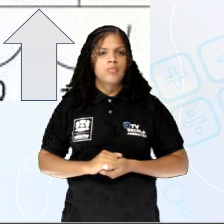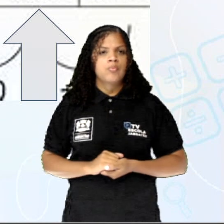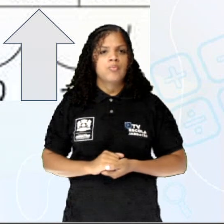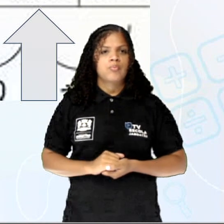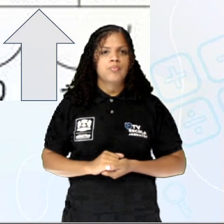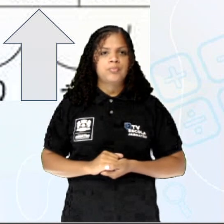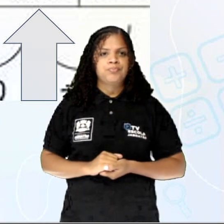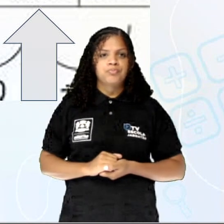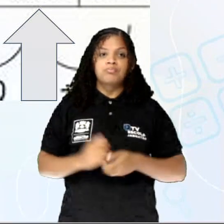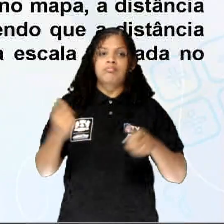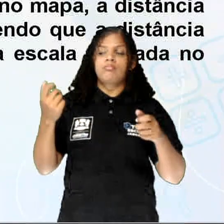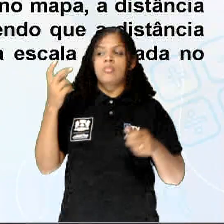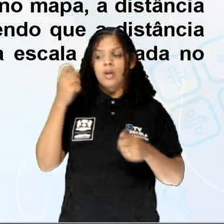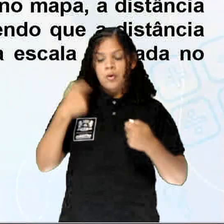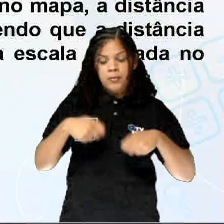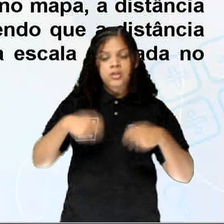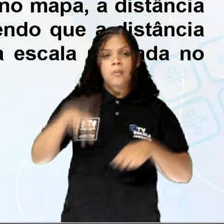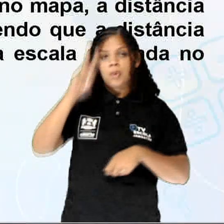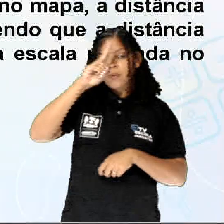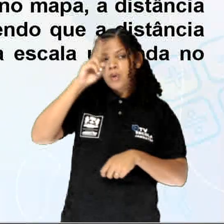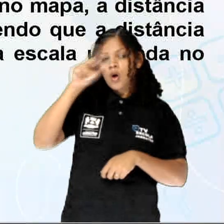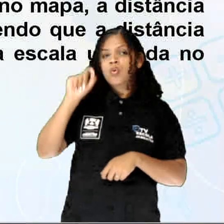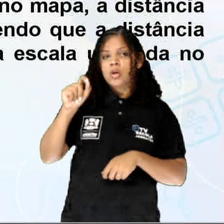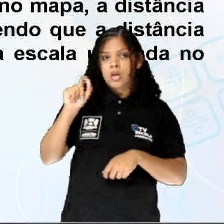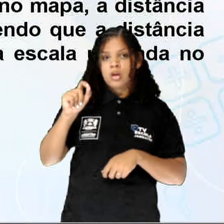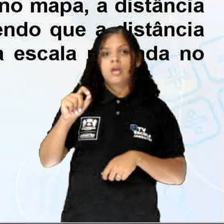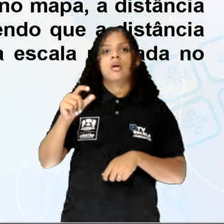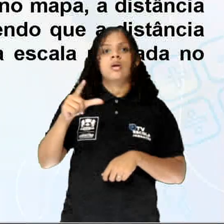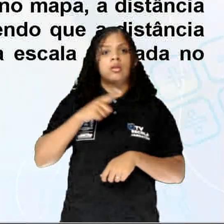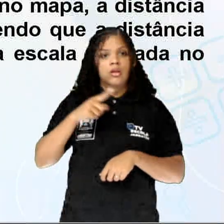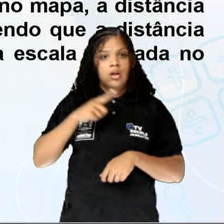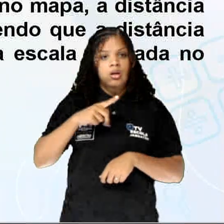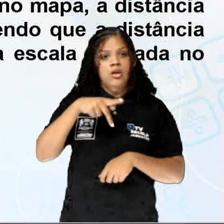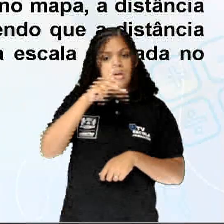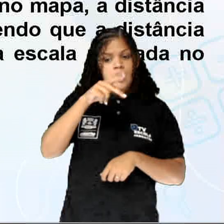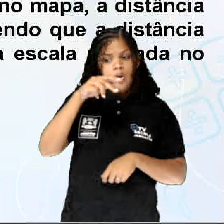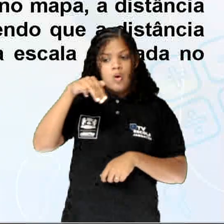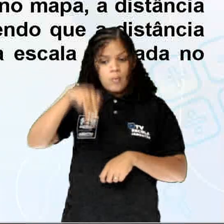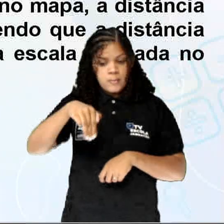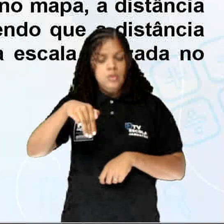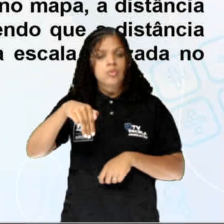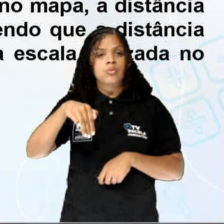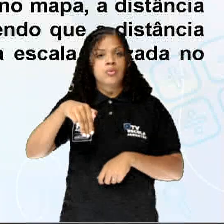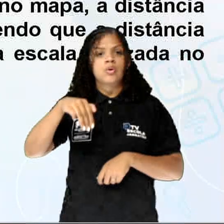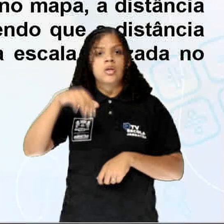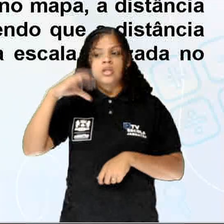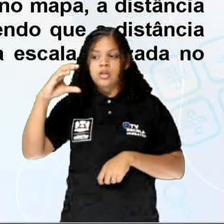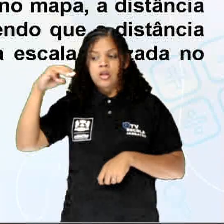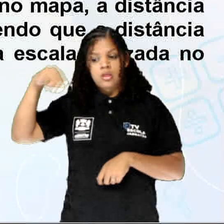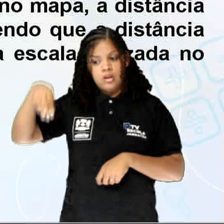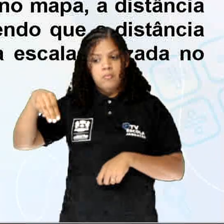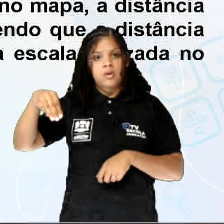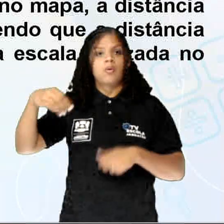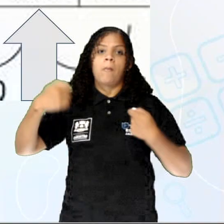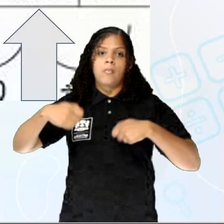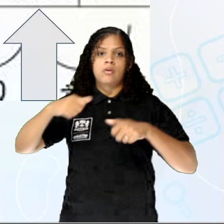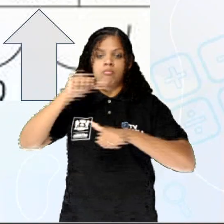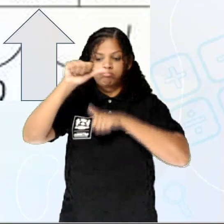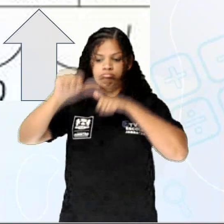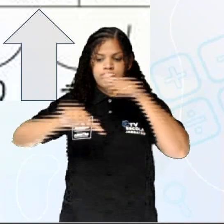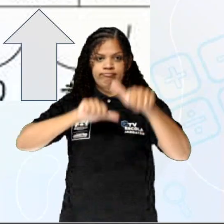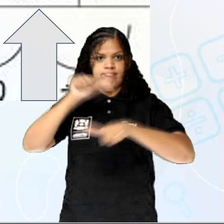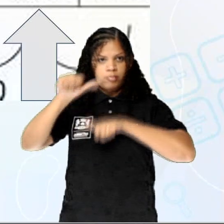do Agreste do estado de Pernambuco. Eles querem que no mapa a distância entre as cidades de Recife e Caruaru seja de 7